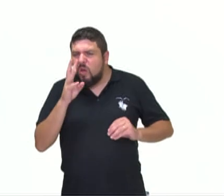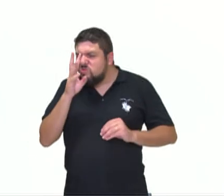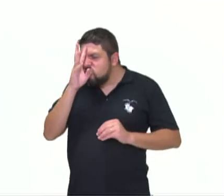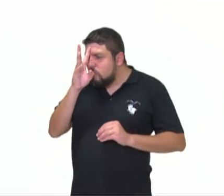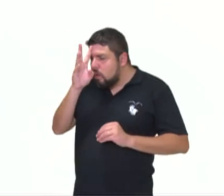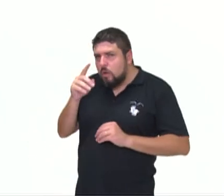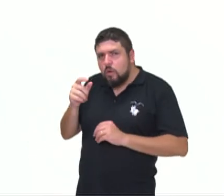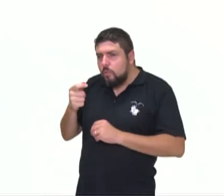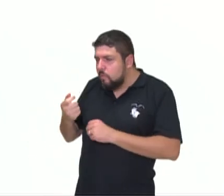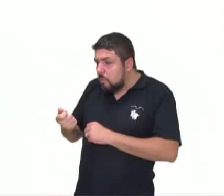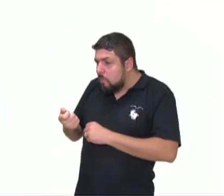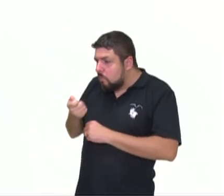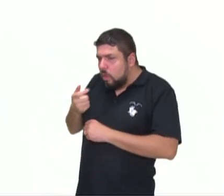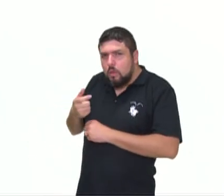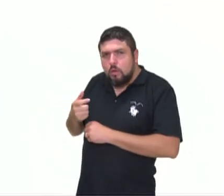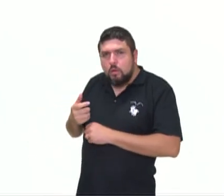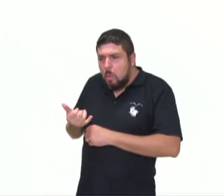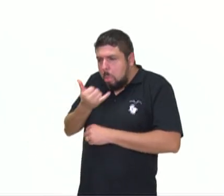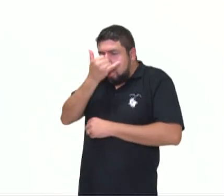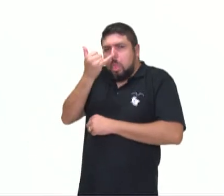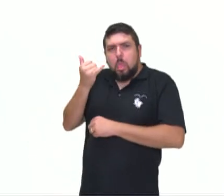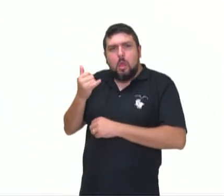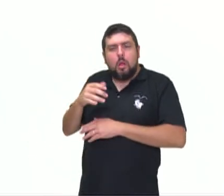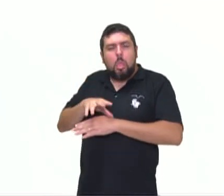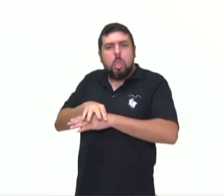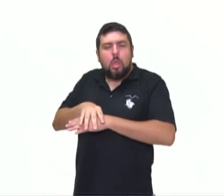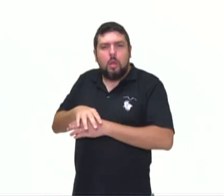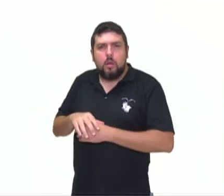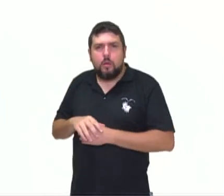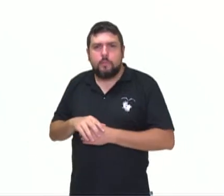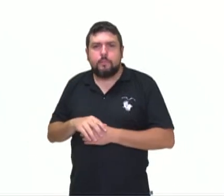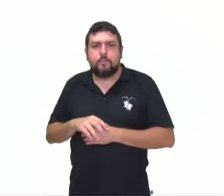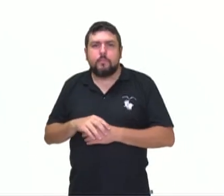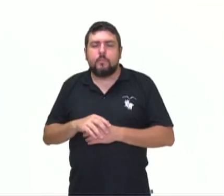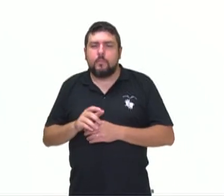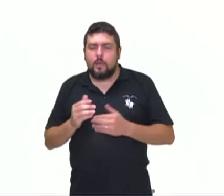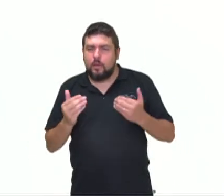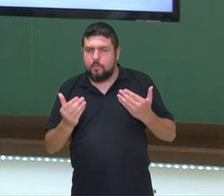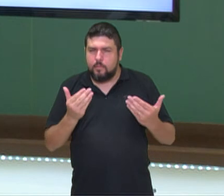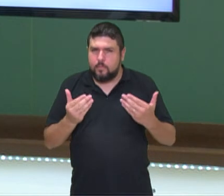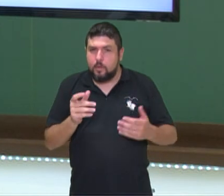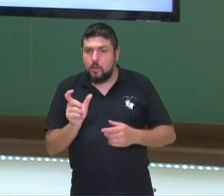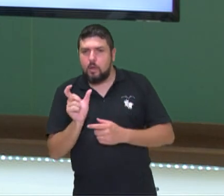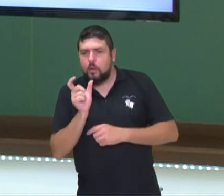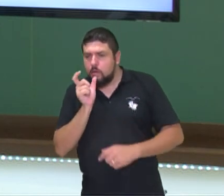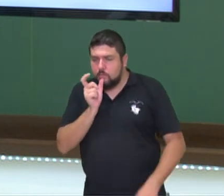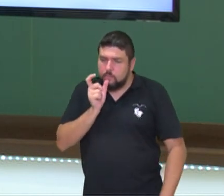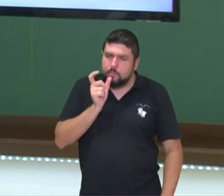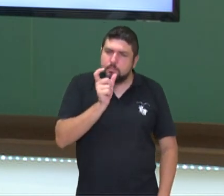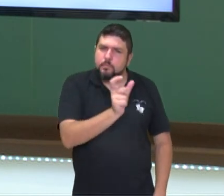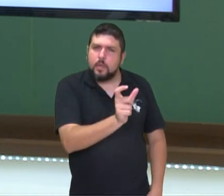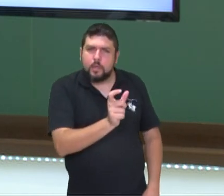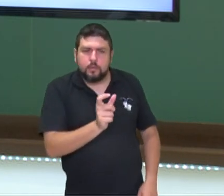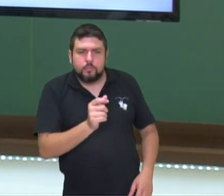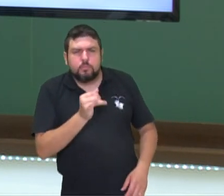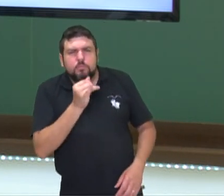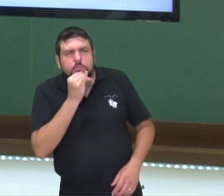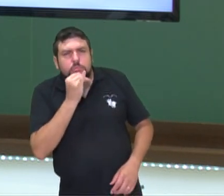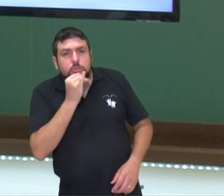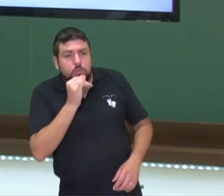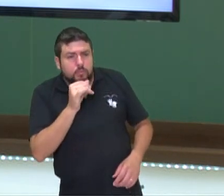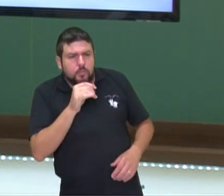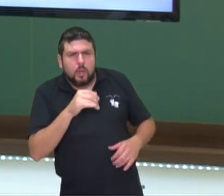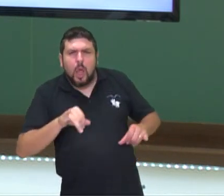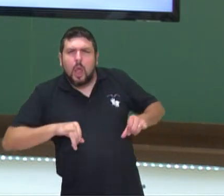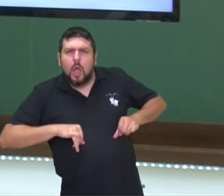o mal, um veneno. Ou seja, depende de como ela é usada nas situações. A palavra não é boa nem má